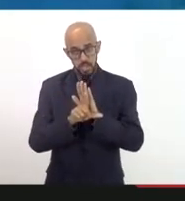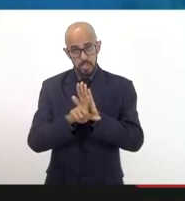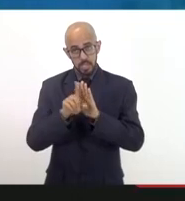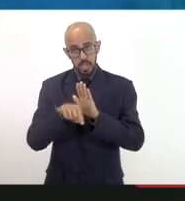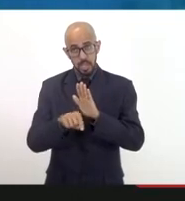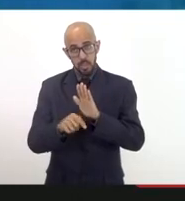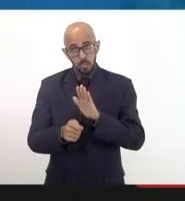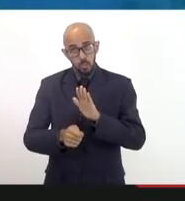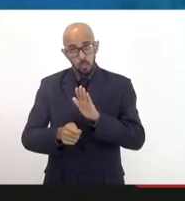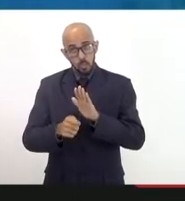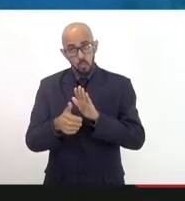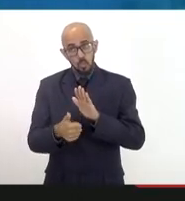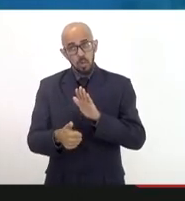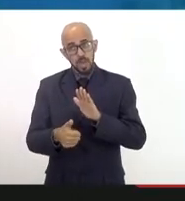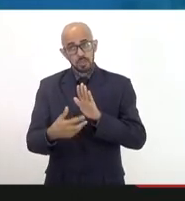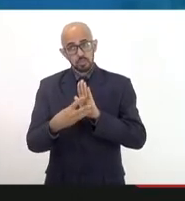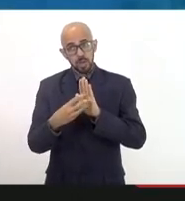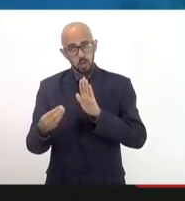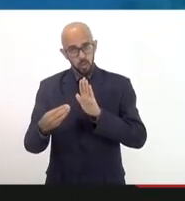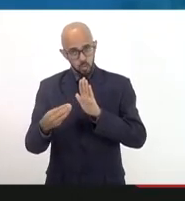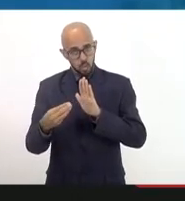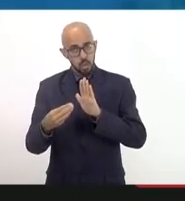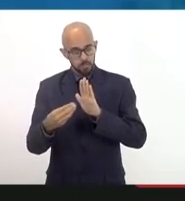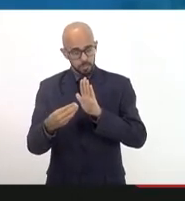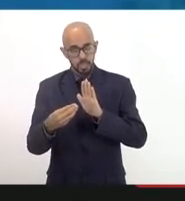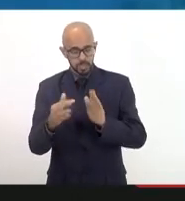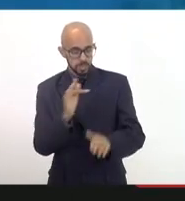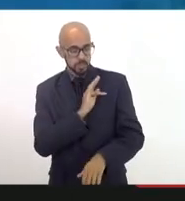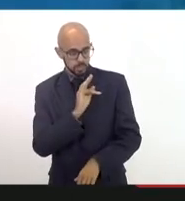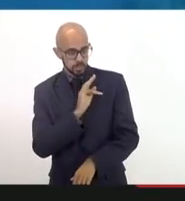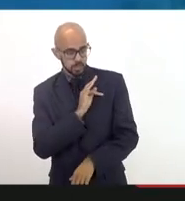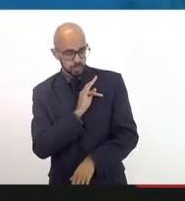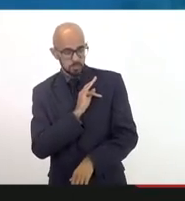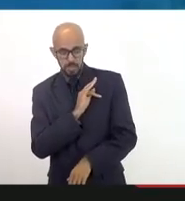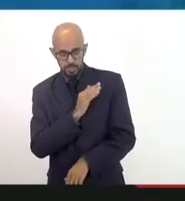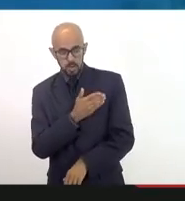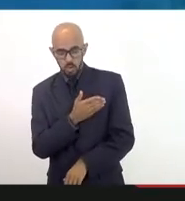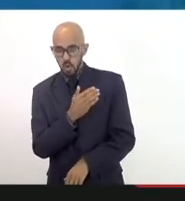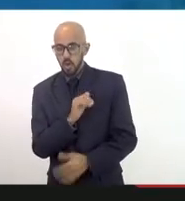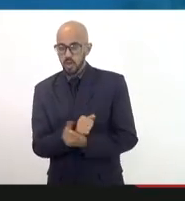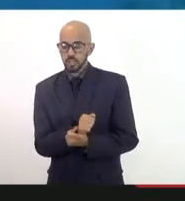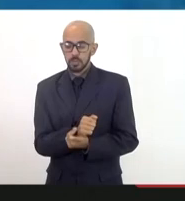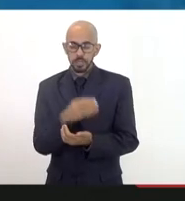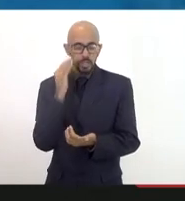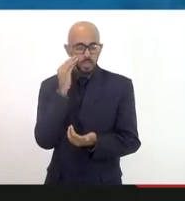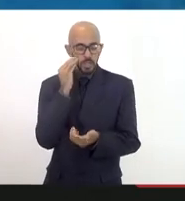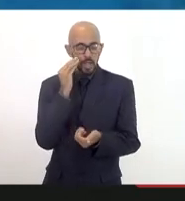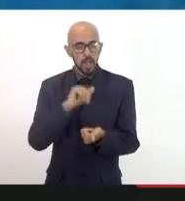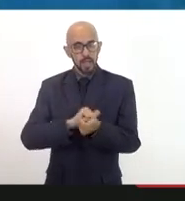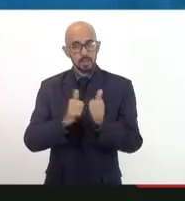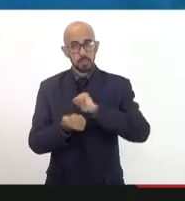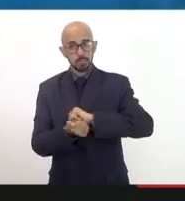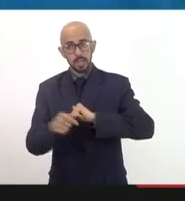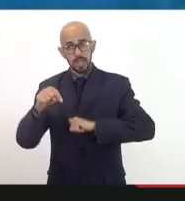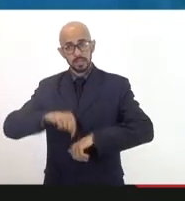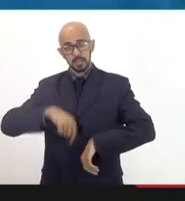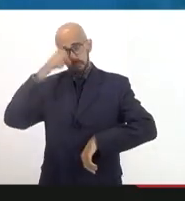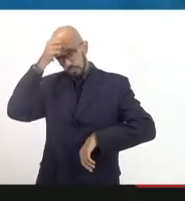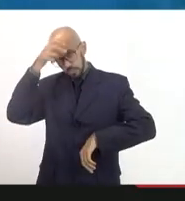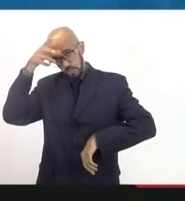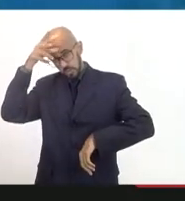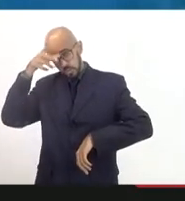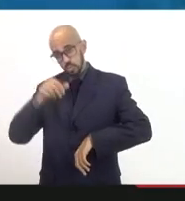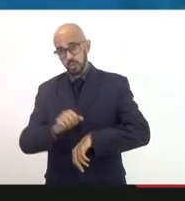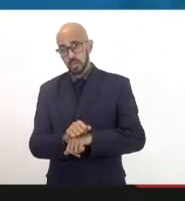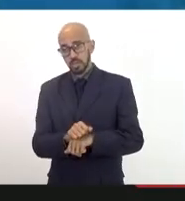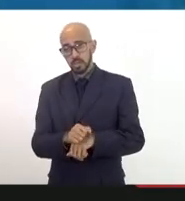quase que uma imitação da lei da deputada Marta Rocha, adaptada para a Prefeitura do Rio de Janeiro, para tentar fazer, levamos isso à discussão com os órgãos